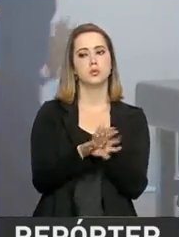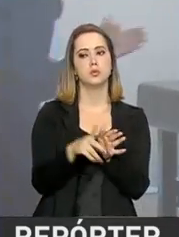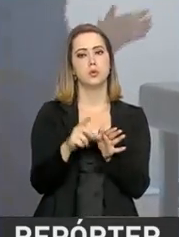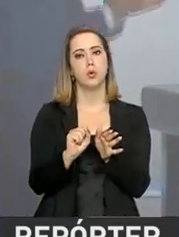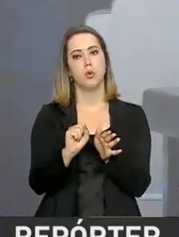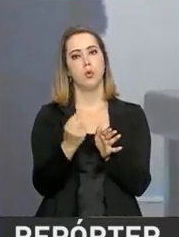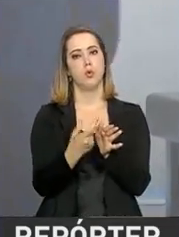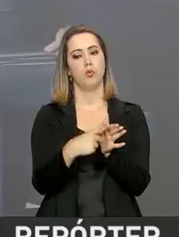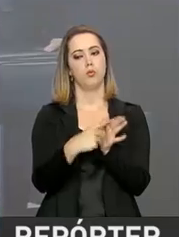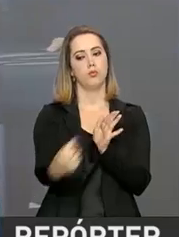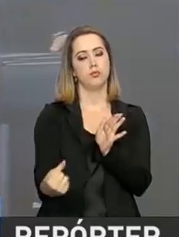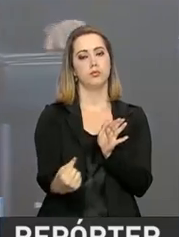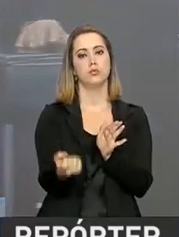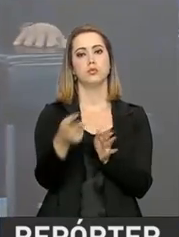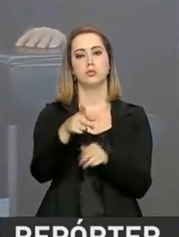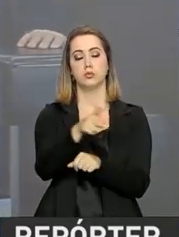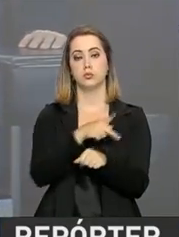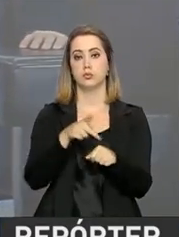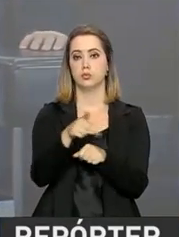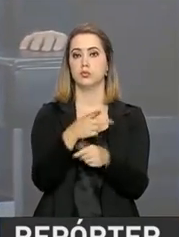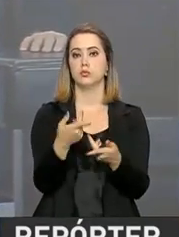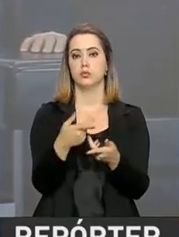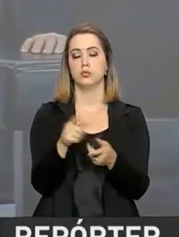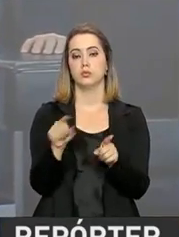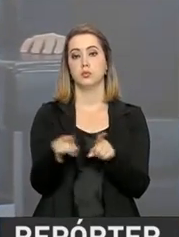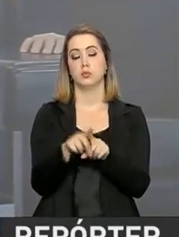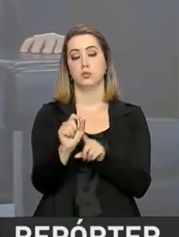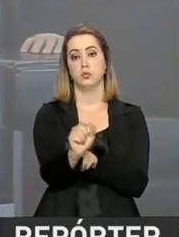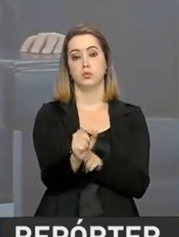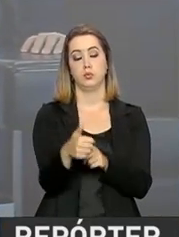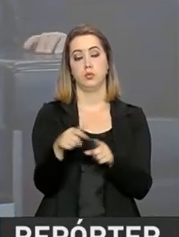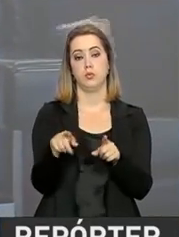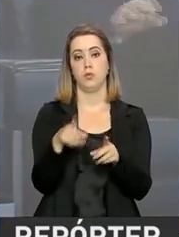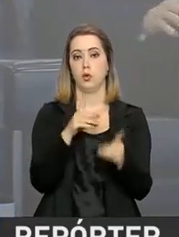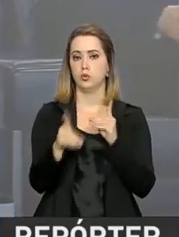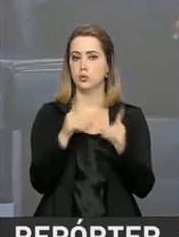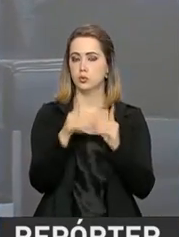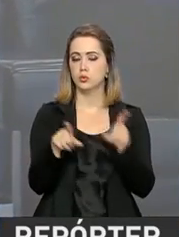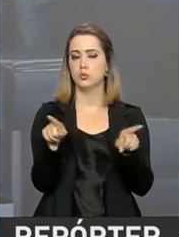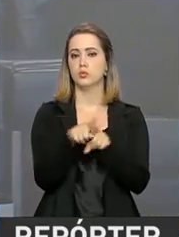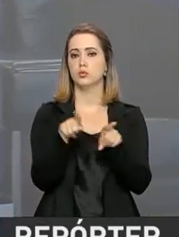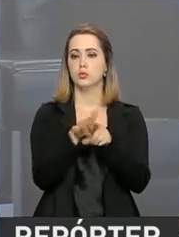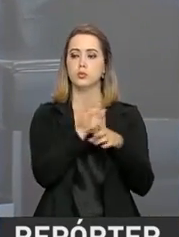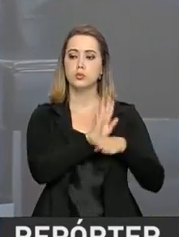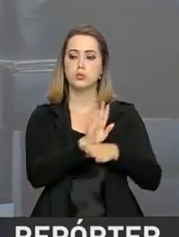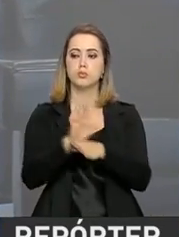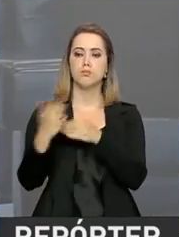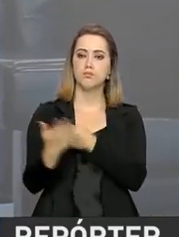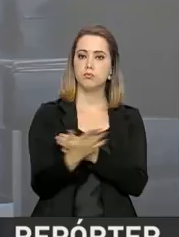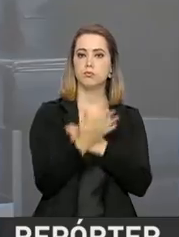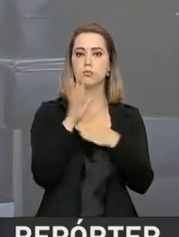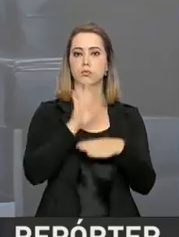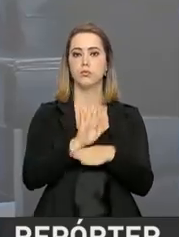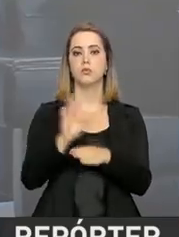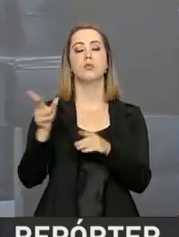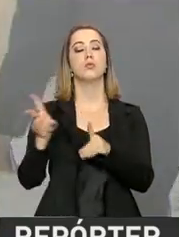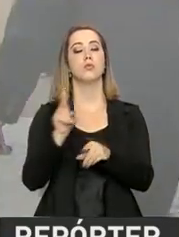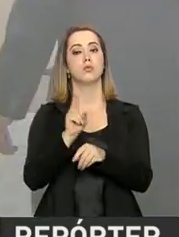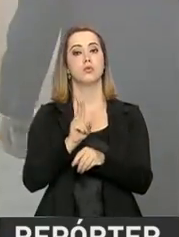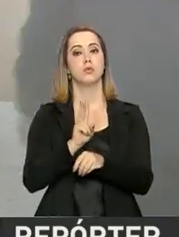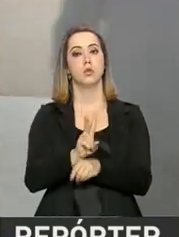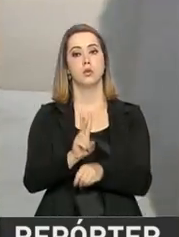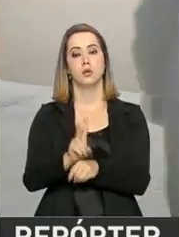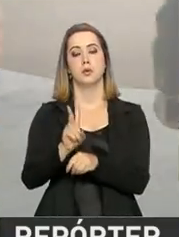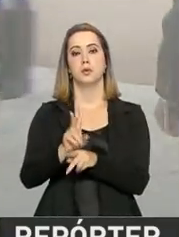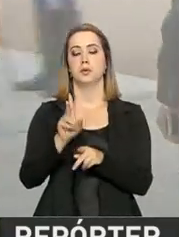desembarque de passageiros e de cargas os presidentes também também discutiram a cooperação em segurança pública